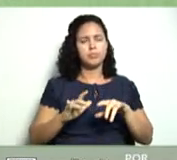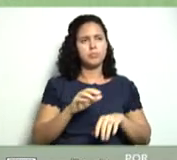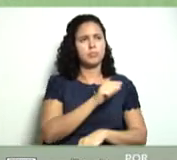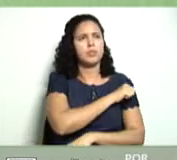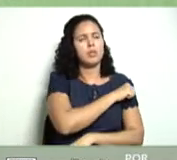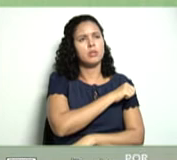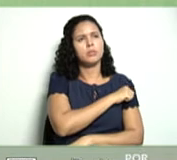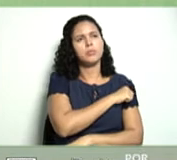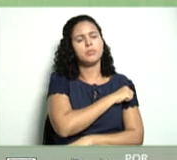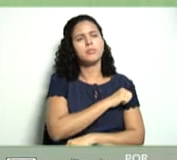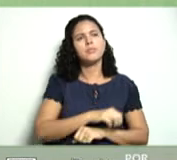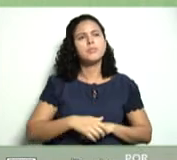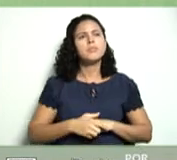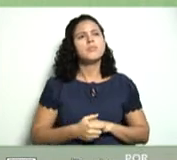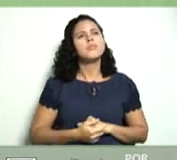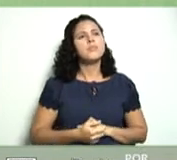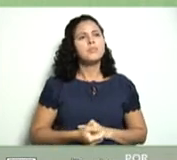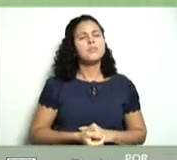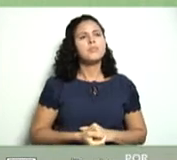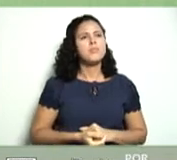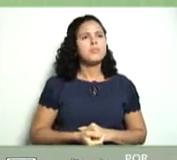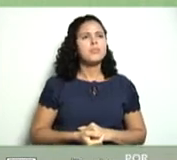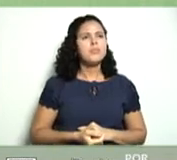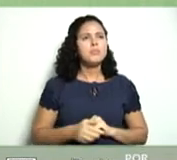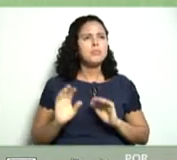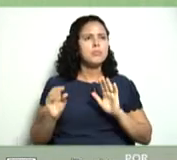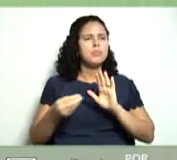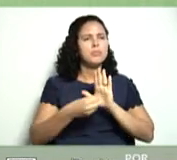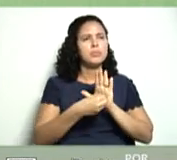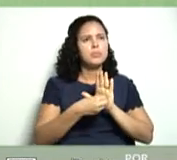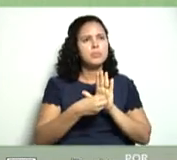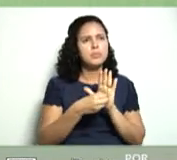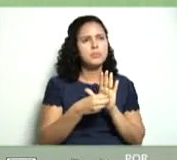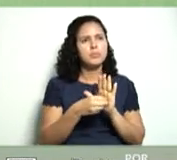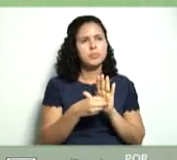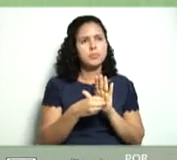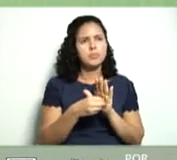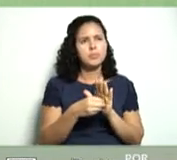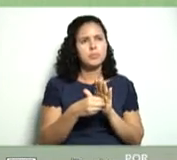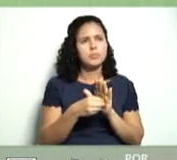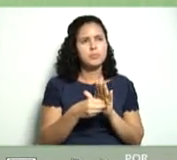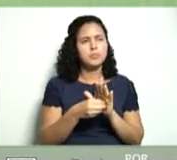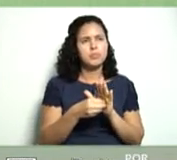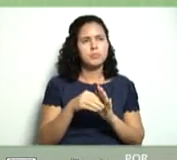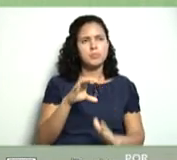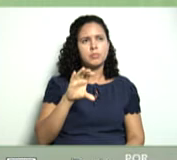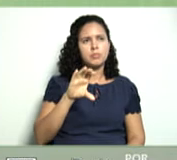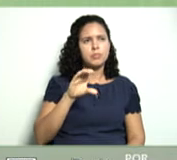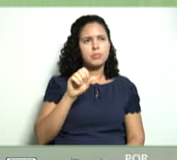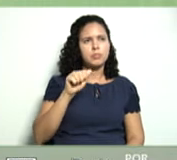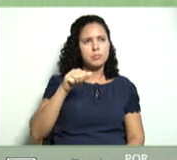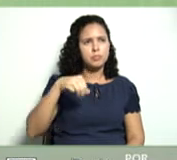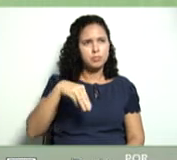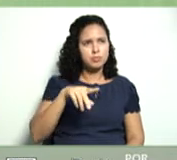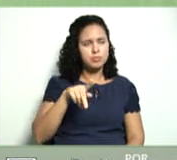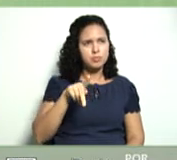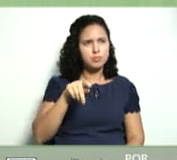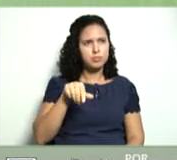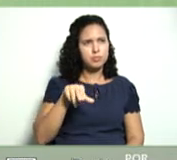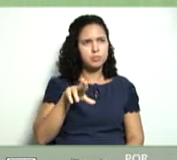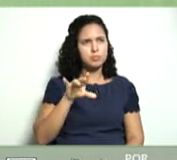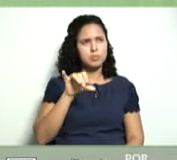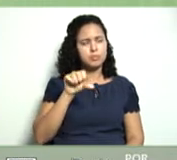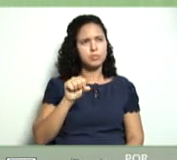aluno-aluno eu vou colocar aqui campos certo veja bem eu quero um